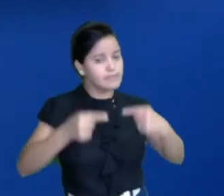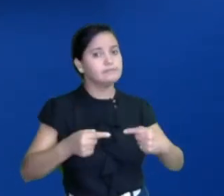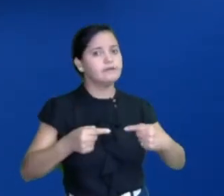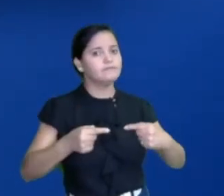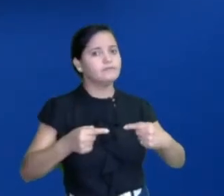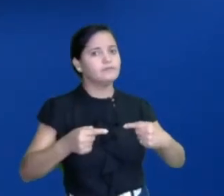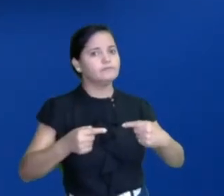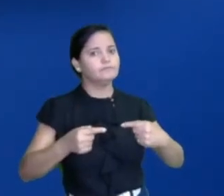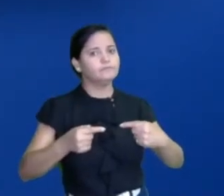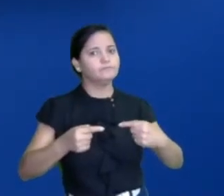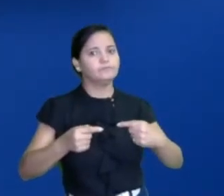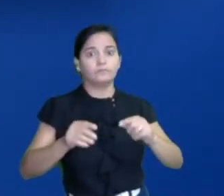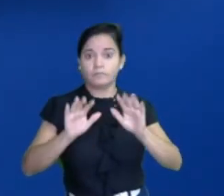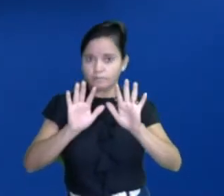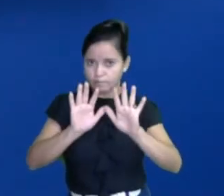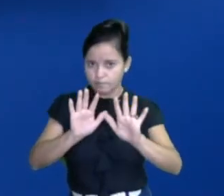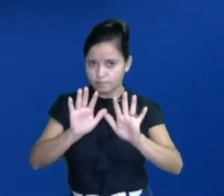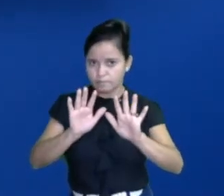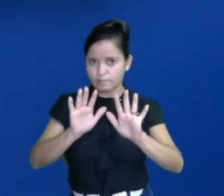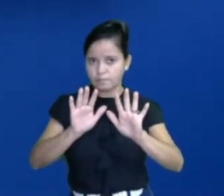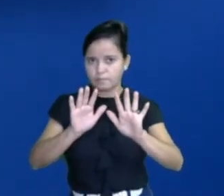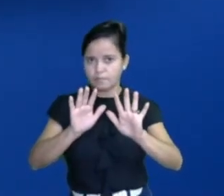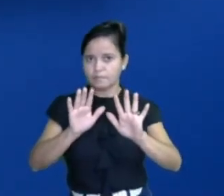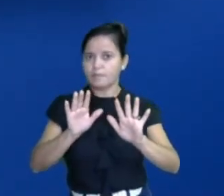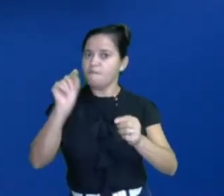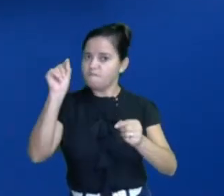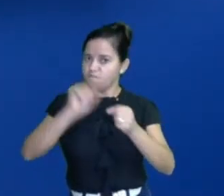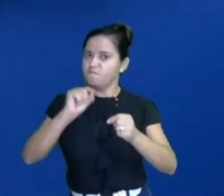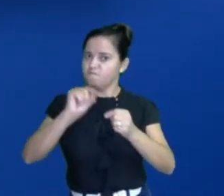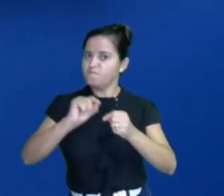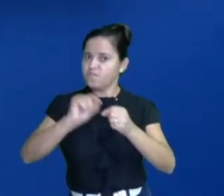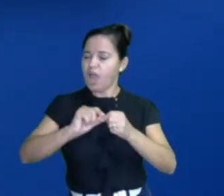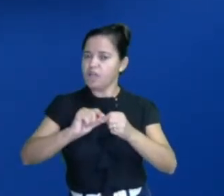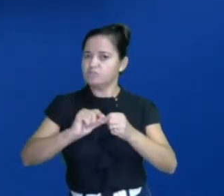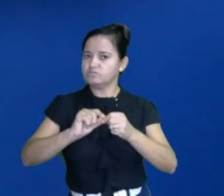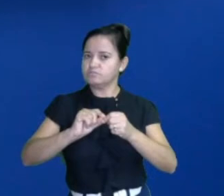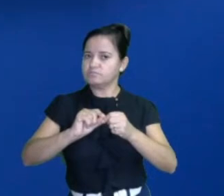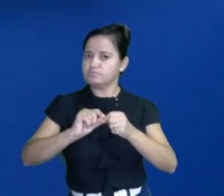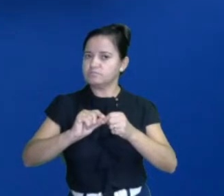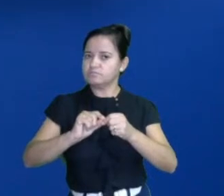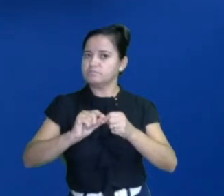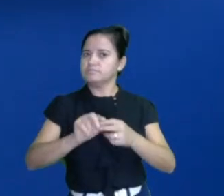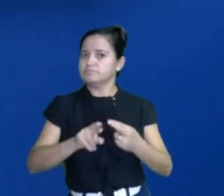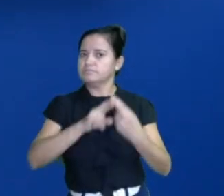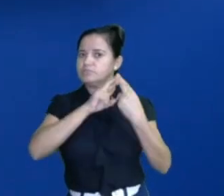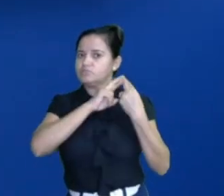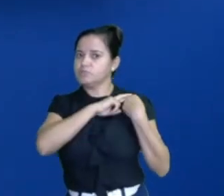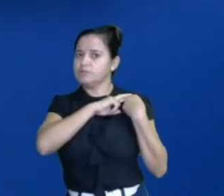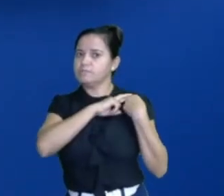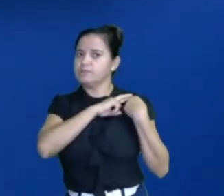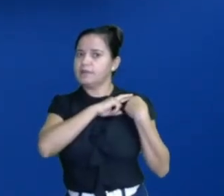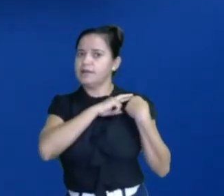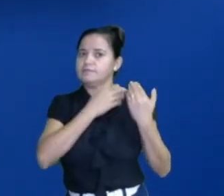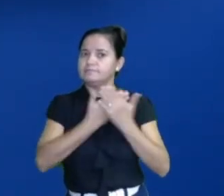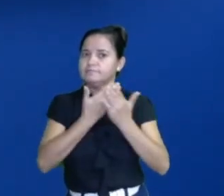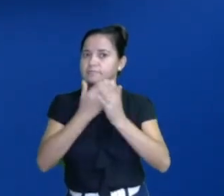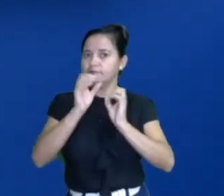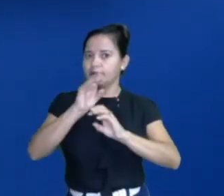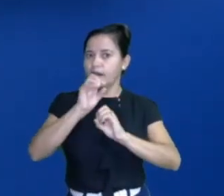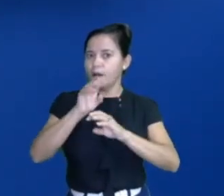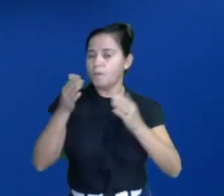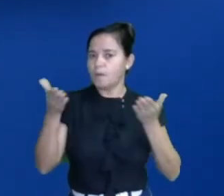desafio, ó, e cumpre. Não vai deixar de cumprir, não. Olha aí o nosso compromisso aqui na aula de hoje. Você